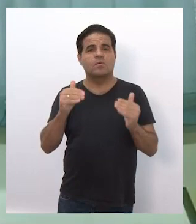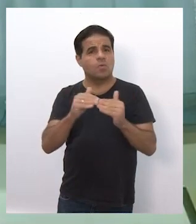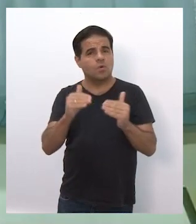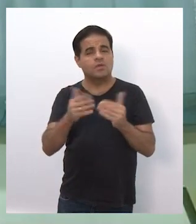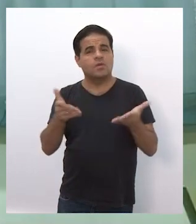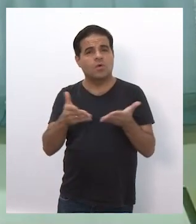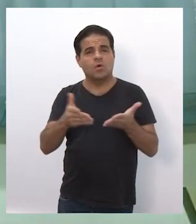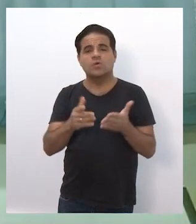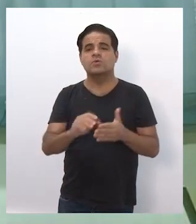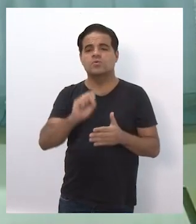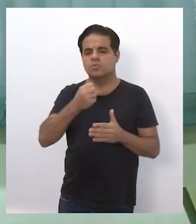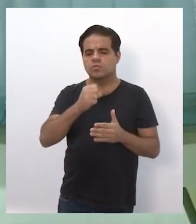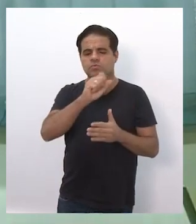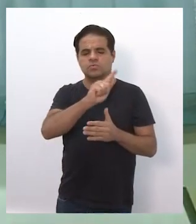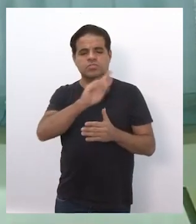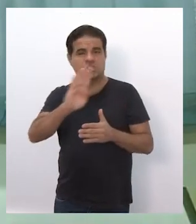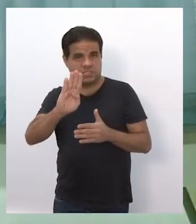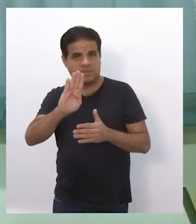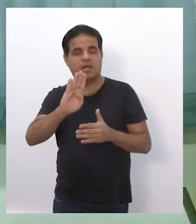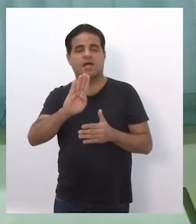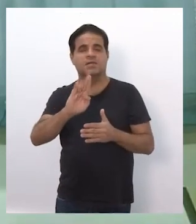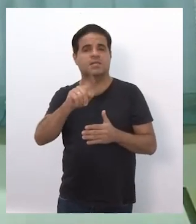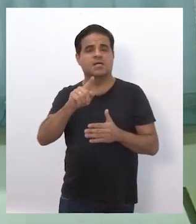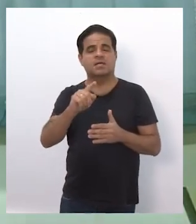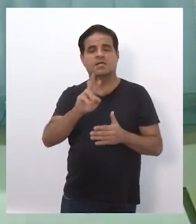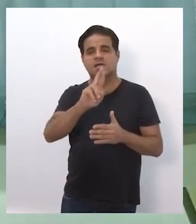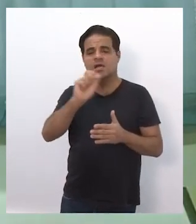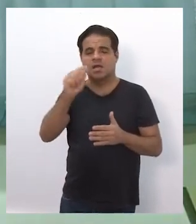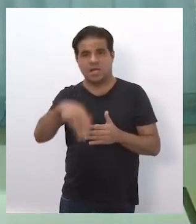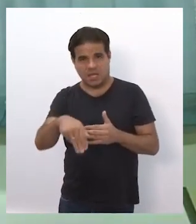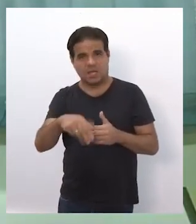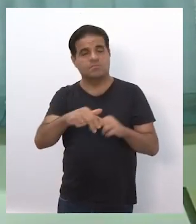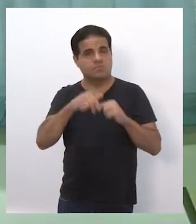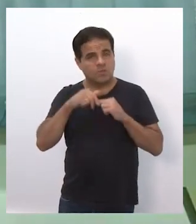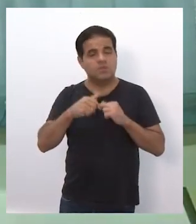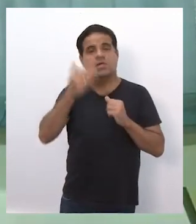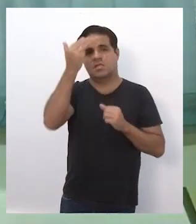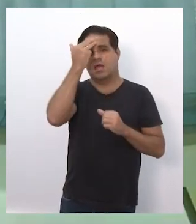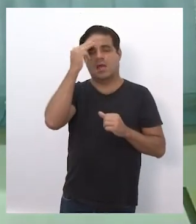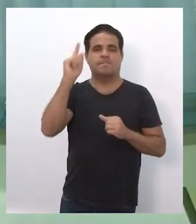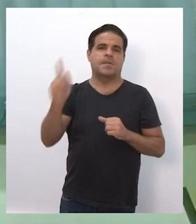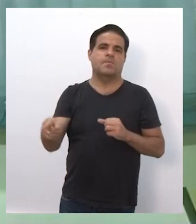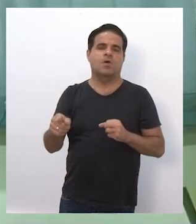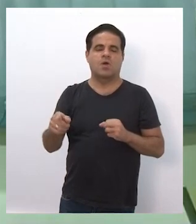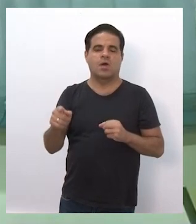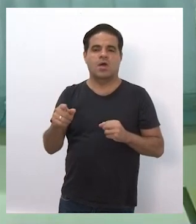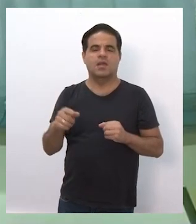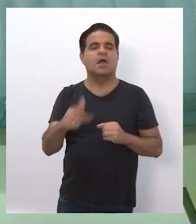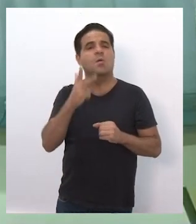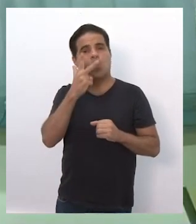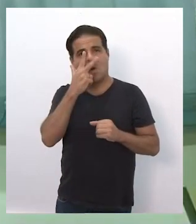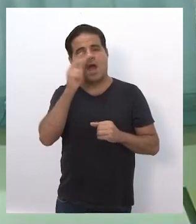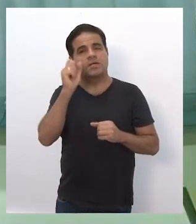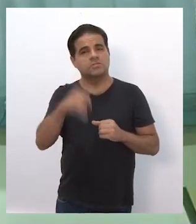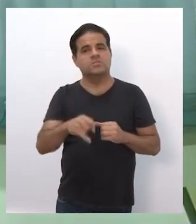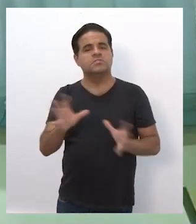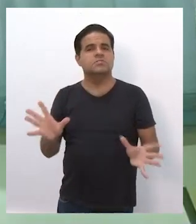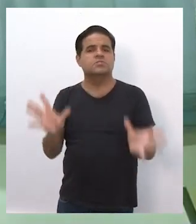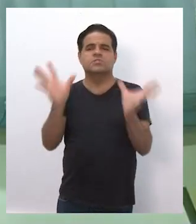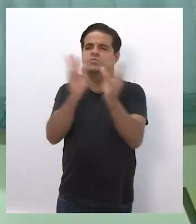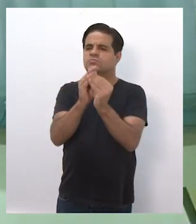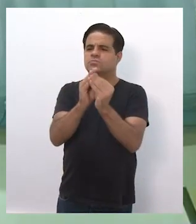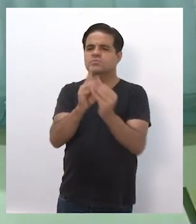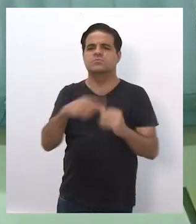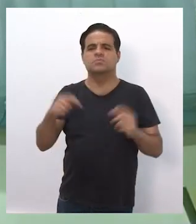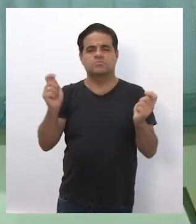hoje 8 GB, né, de RAM para a memória, tá? Eu acho que esse é um resumo que